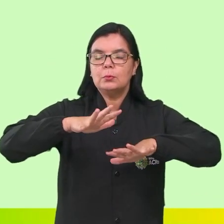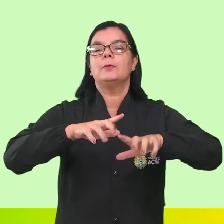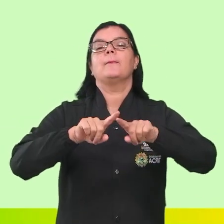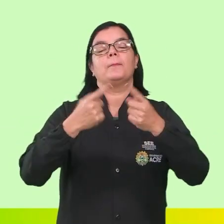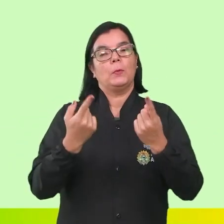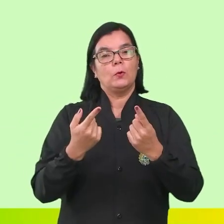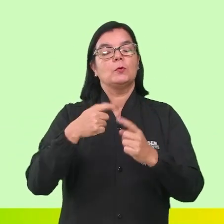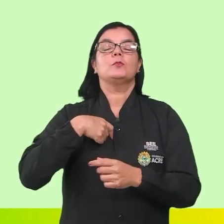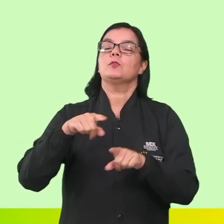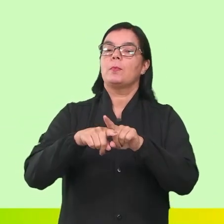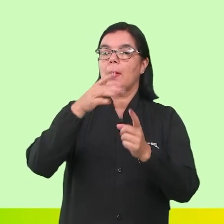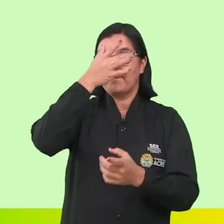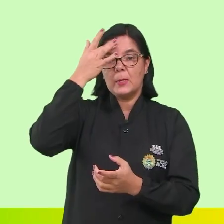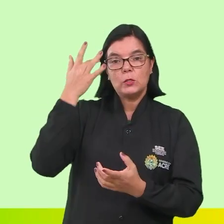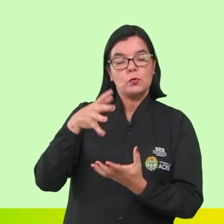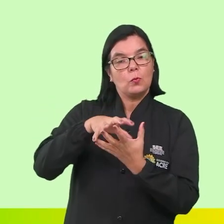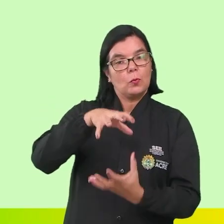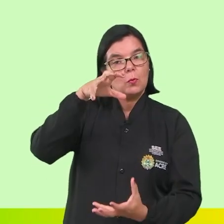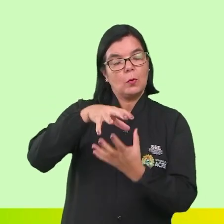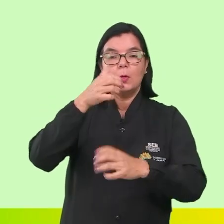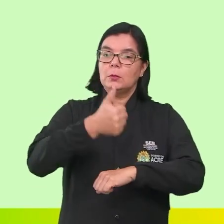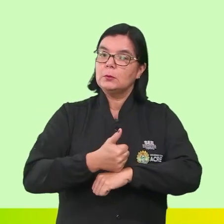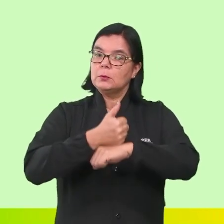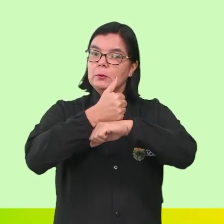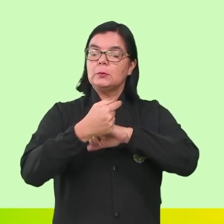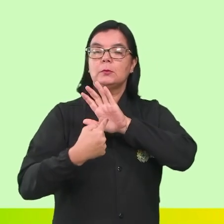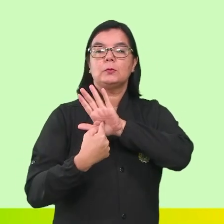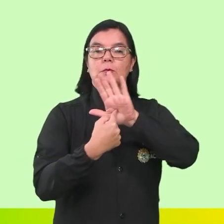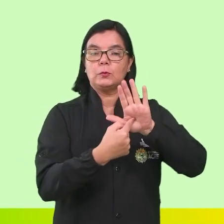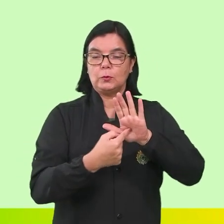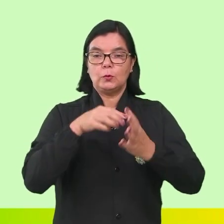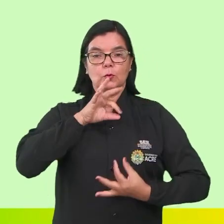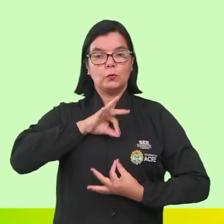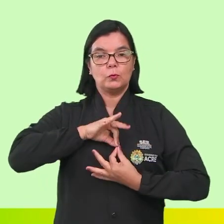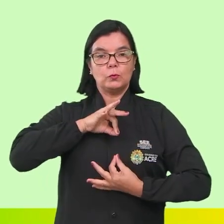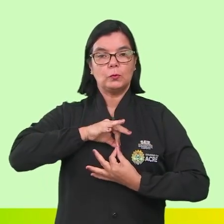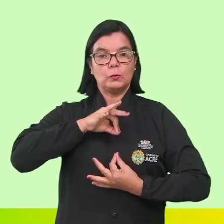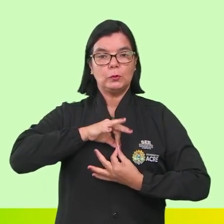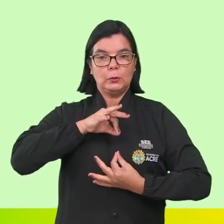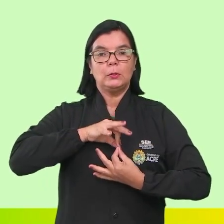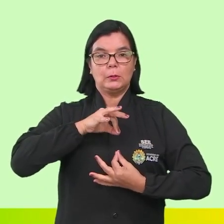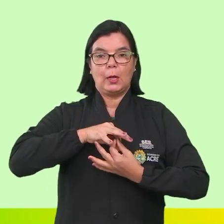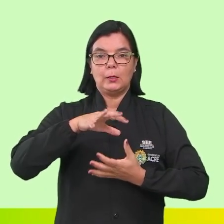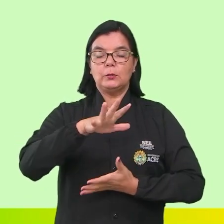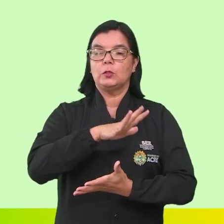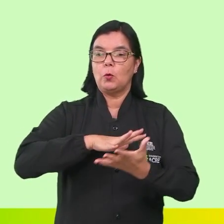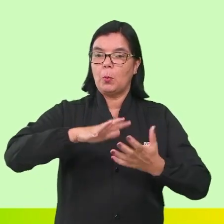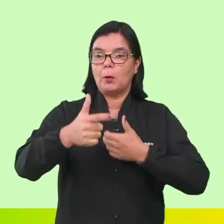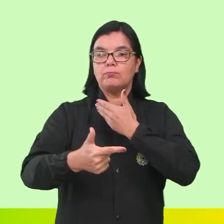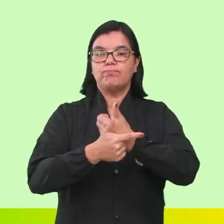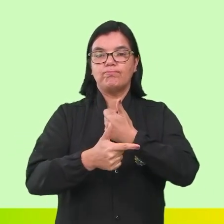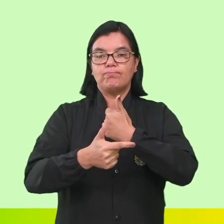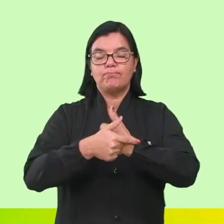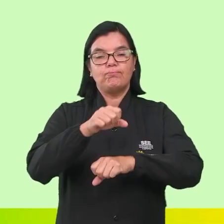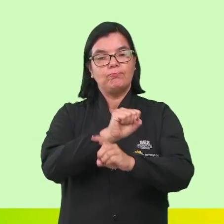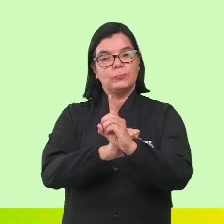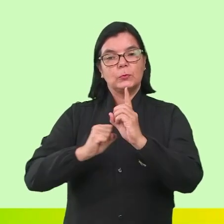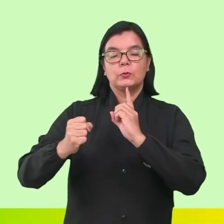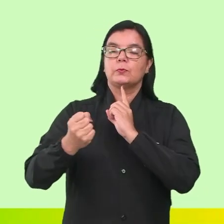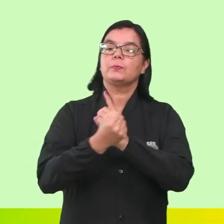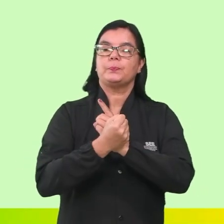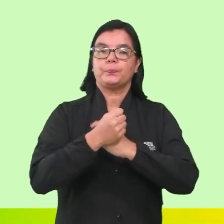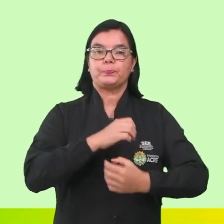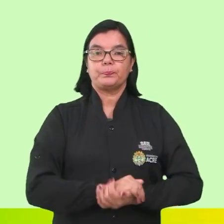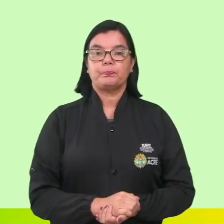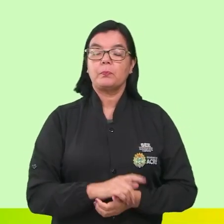por anciãos e líderes para representar espíritos, divindades ancestrais ou papéis